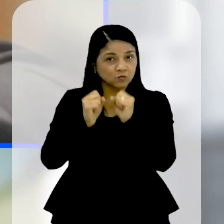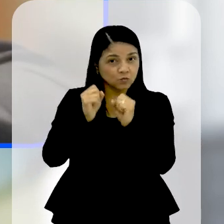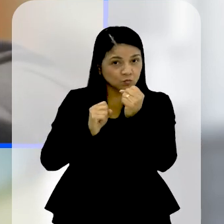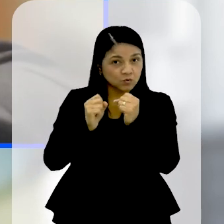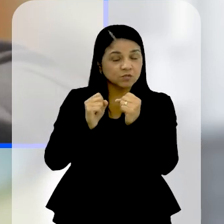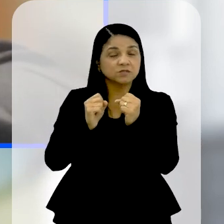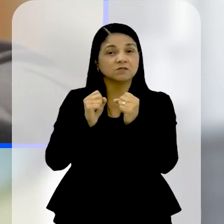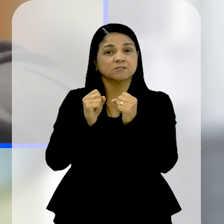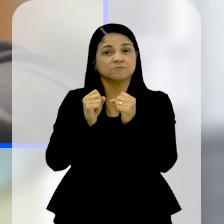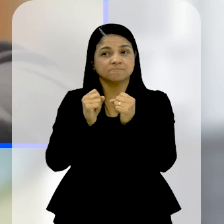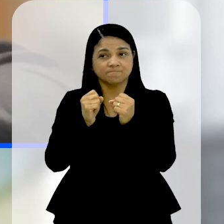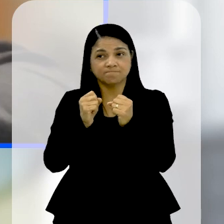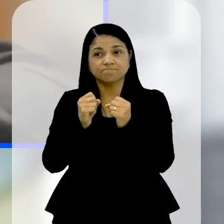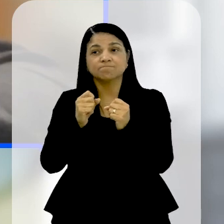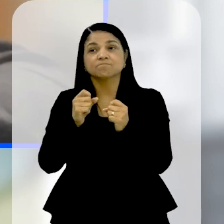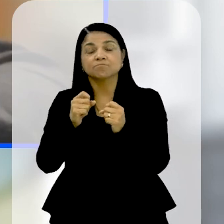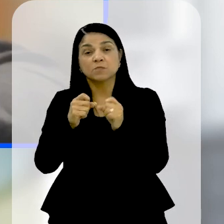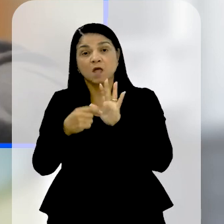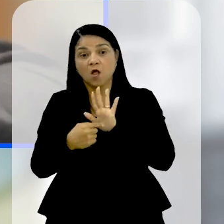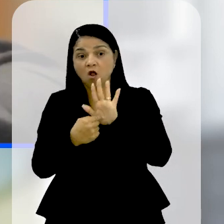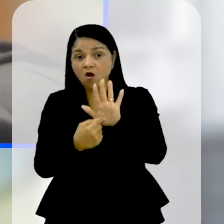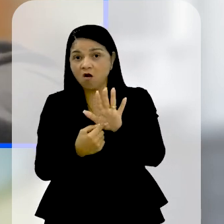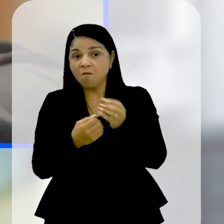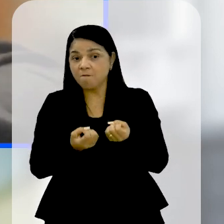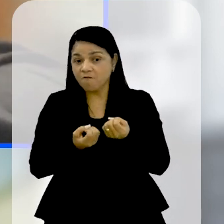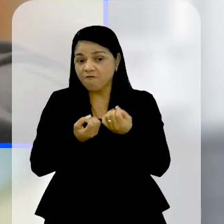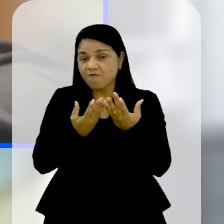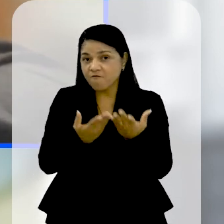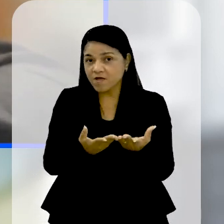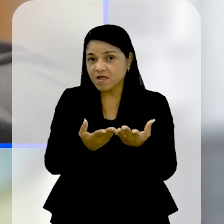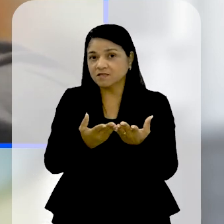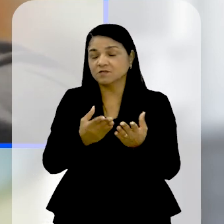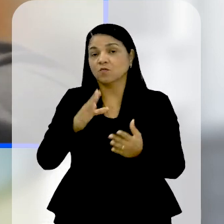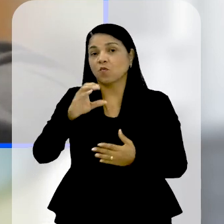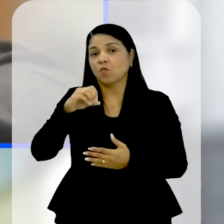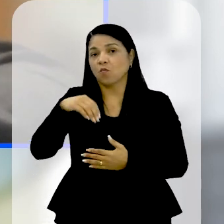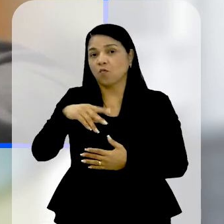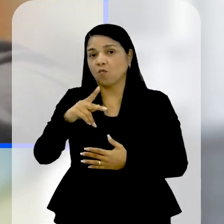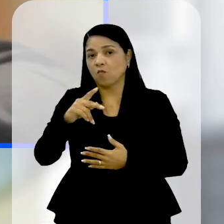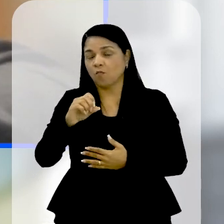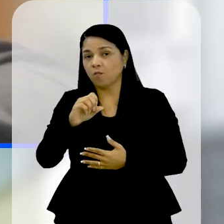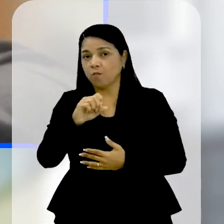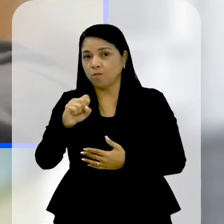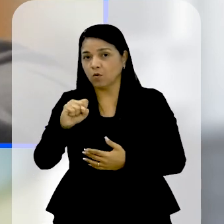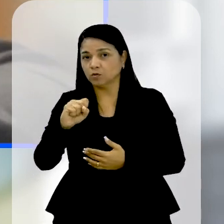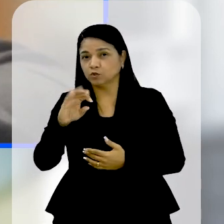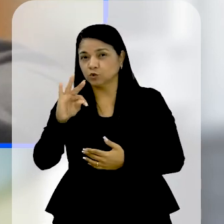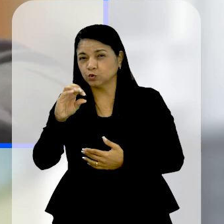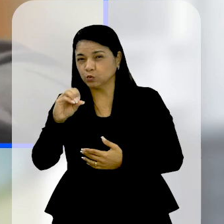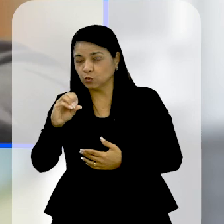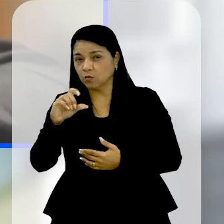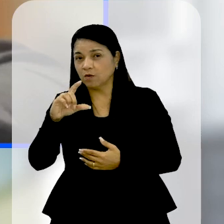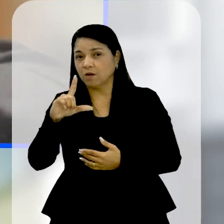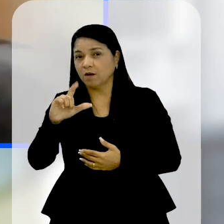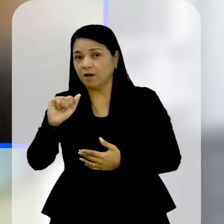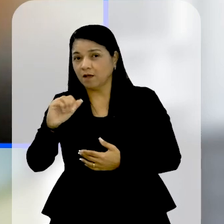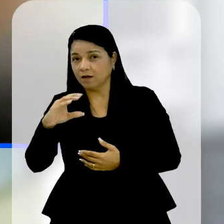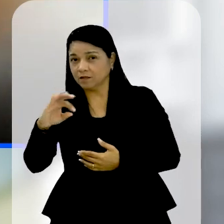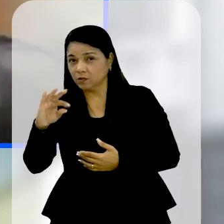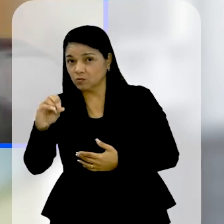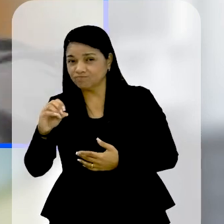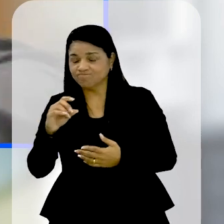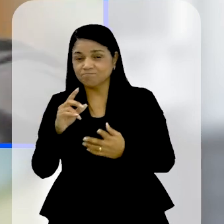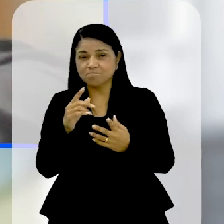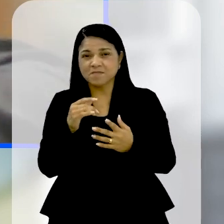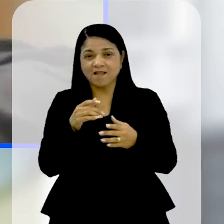grandes indústrias, principalmente Danone e Nestlé, elas oferecem um composto lácteo, um padrão visual, uma lata que é muito